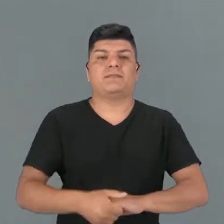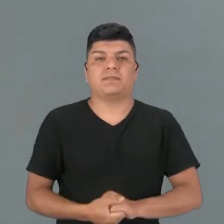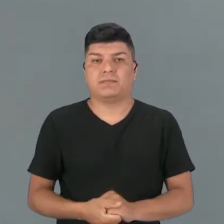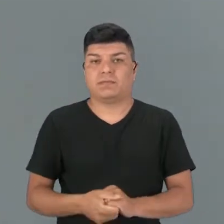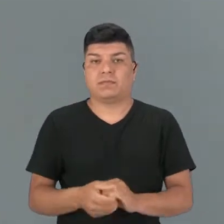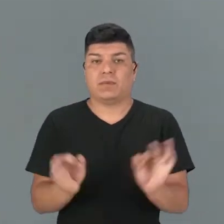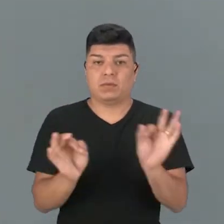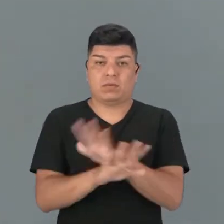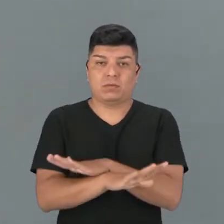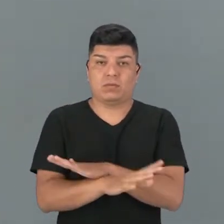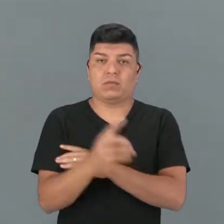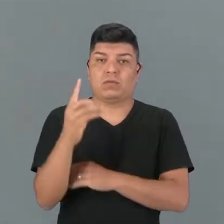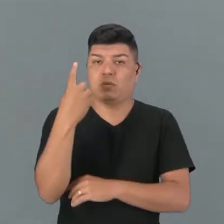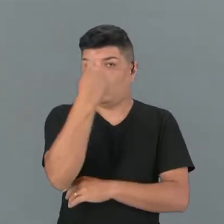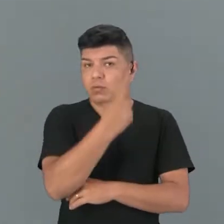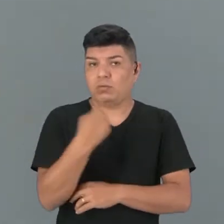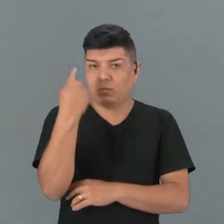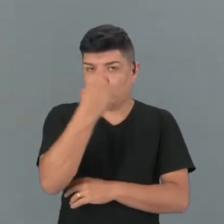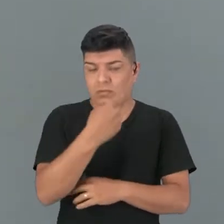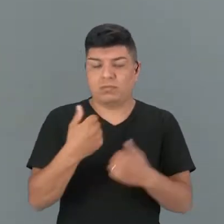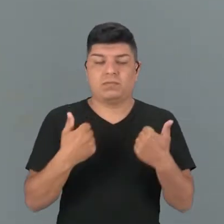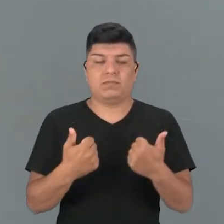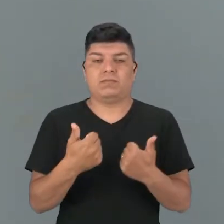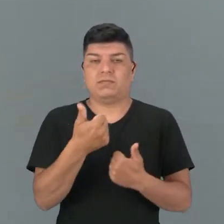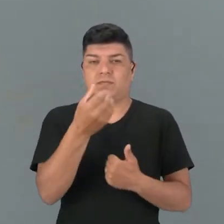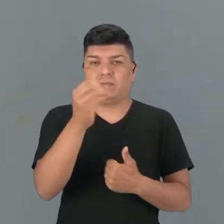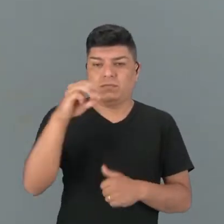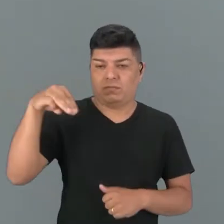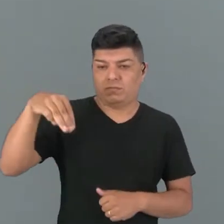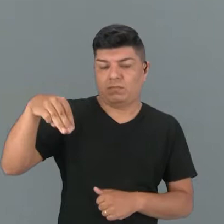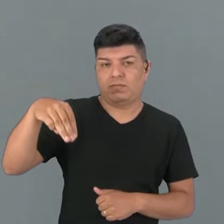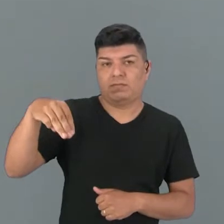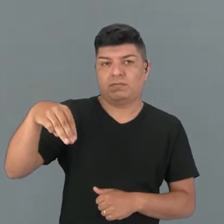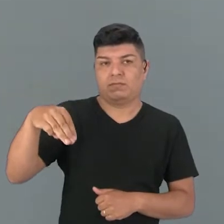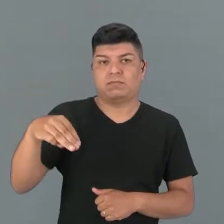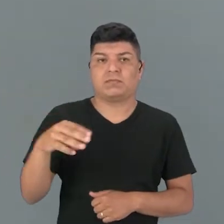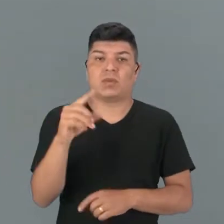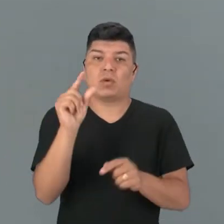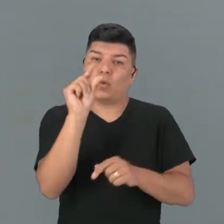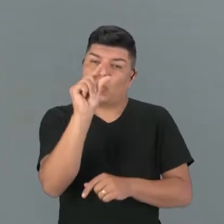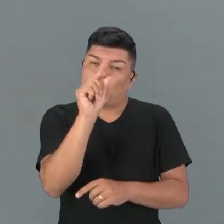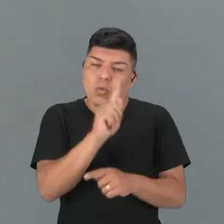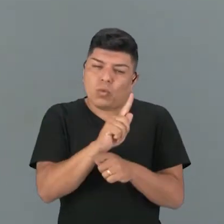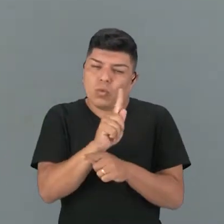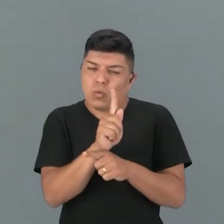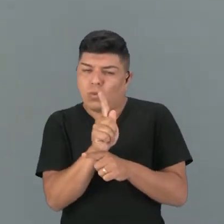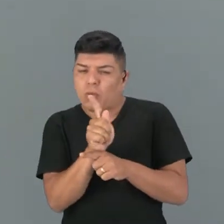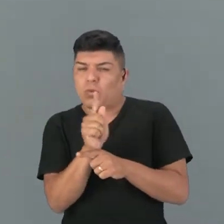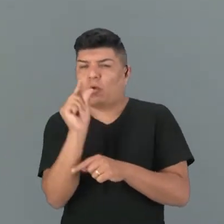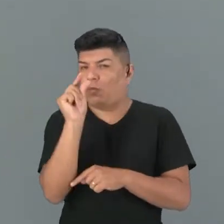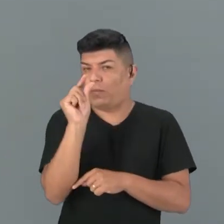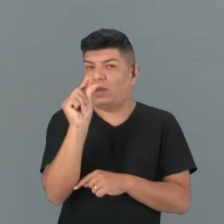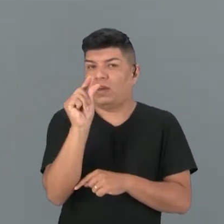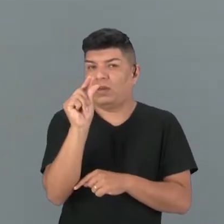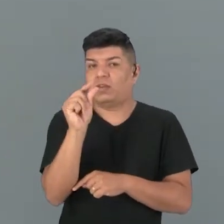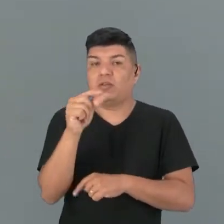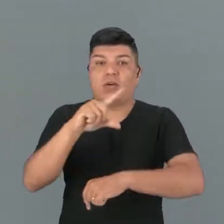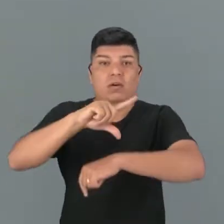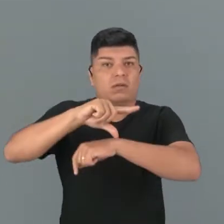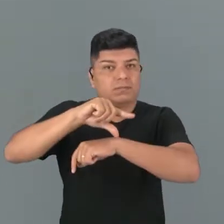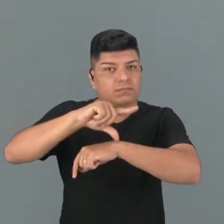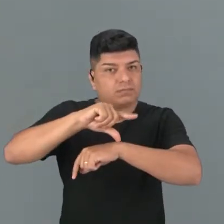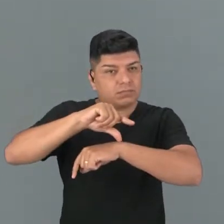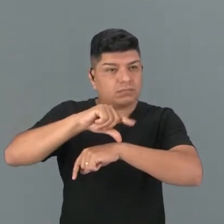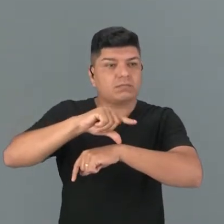completa aqui 1 hora, que é 60 minutos. Tá? O ponteiro pequeno, ele marca as horas. E é exatamente esse ponteiro pequeno que